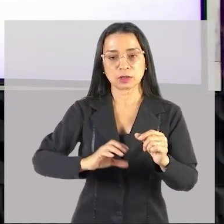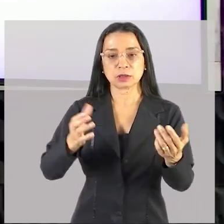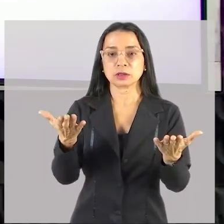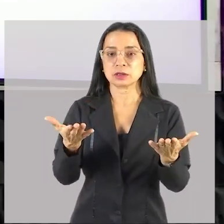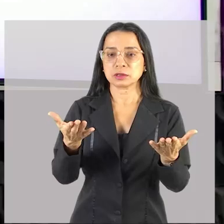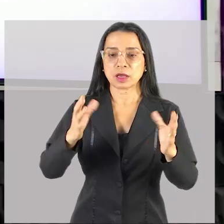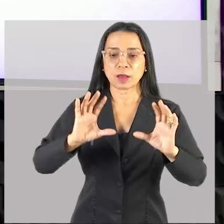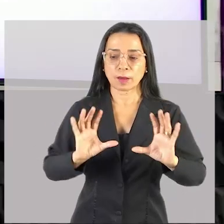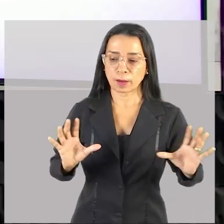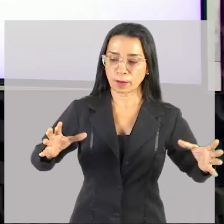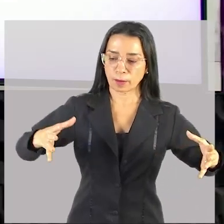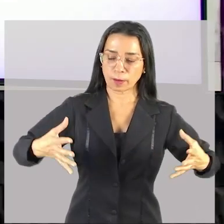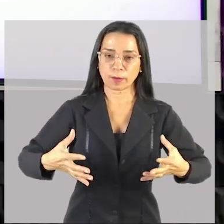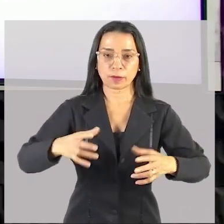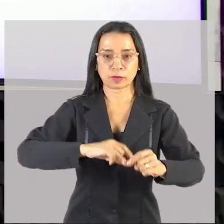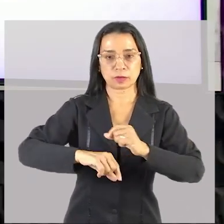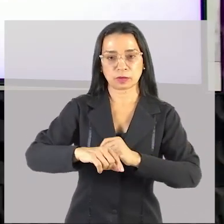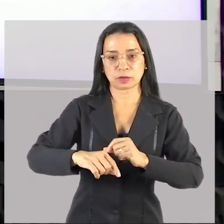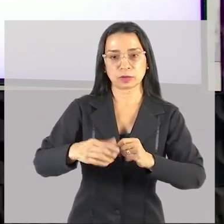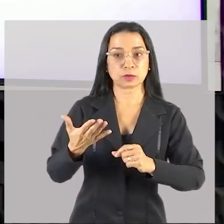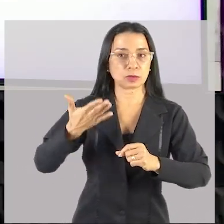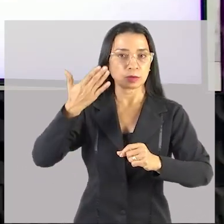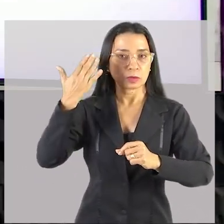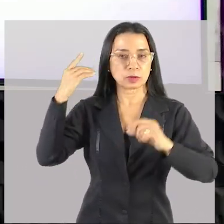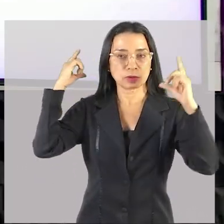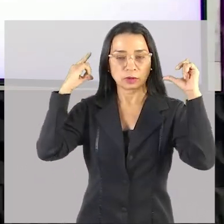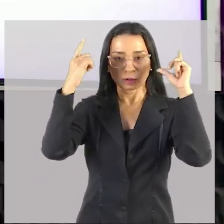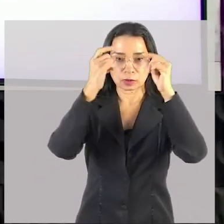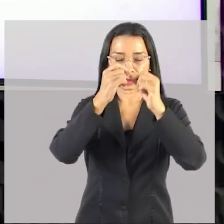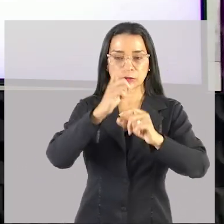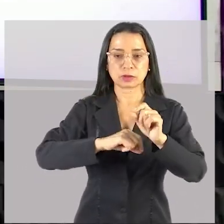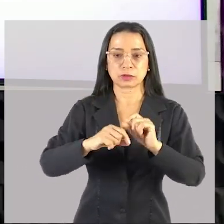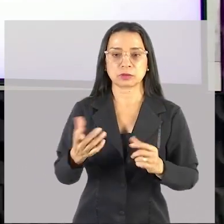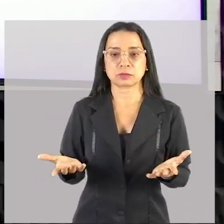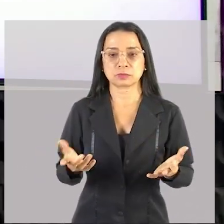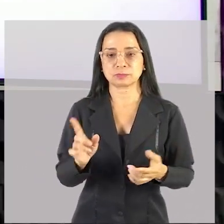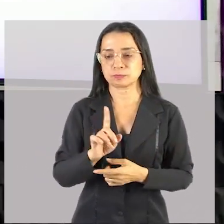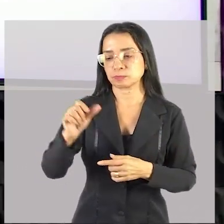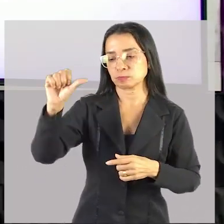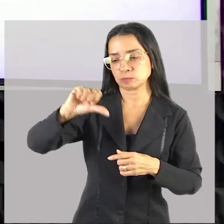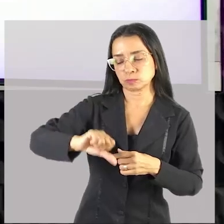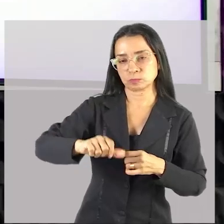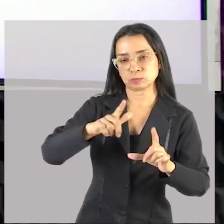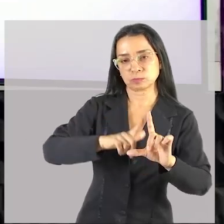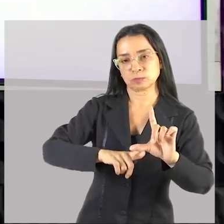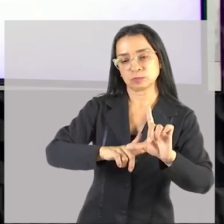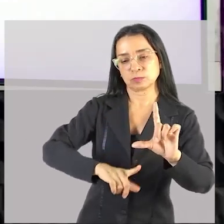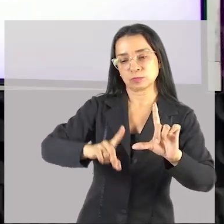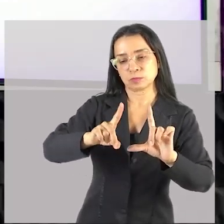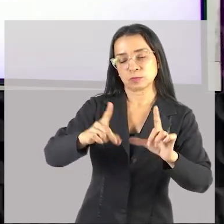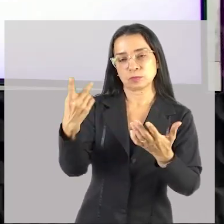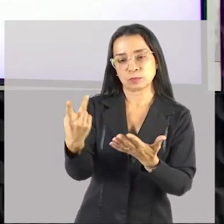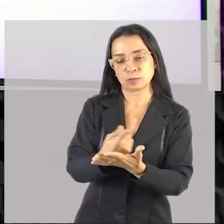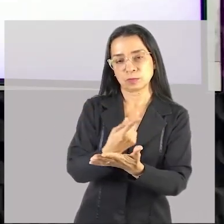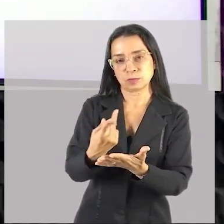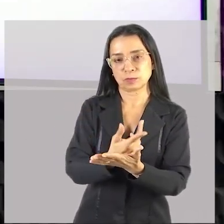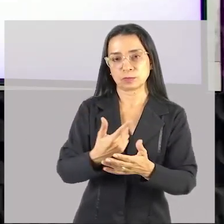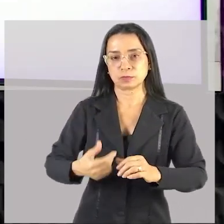abrangente do que o conceito de cidadania na Grécia. Então não é um declínio, né, não é um declínio, é um avanço, um grande